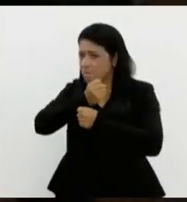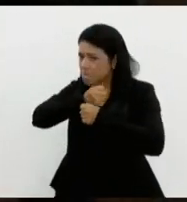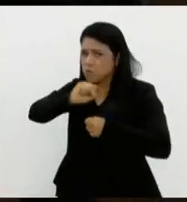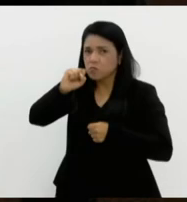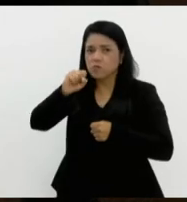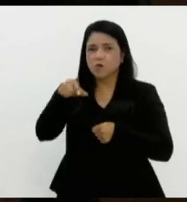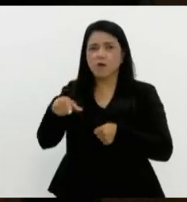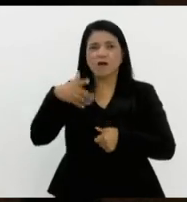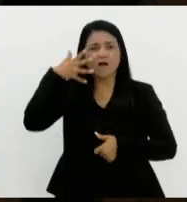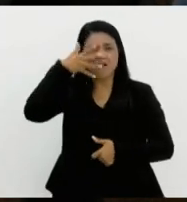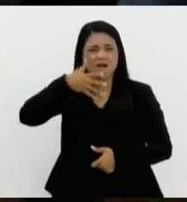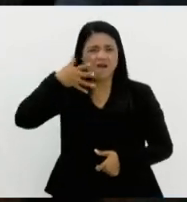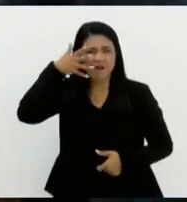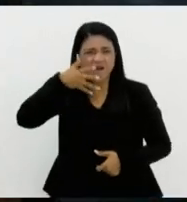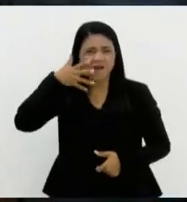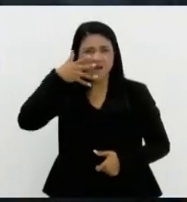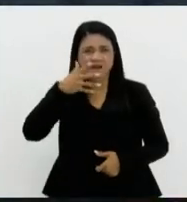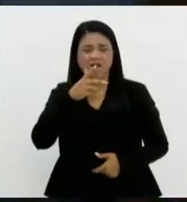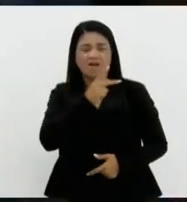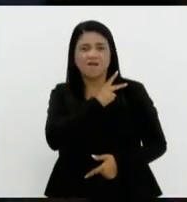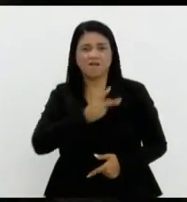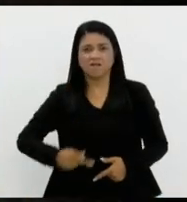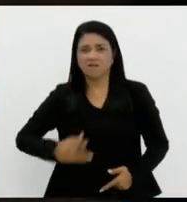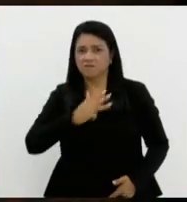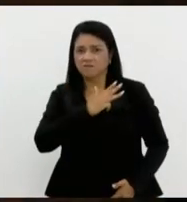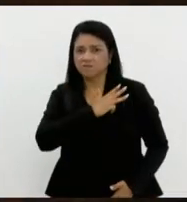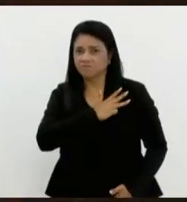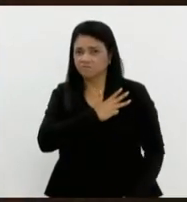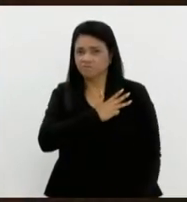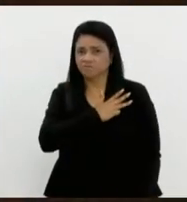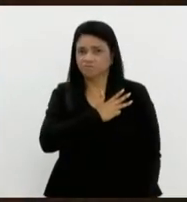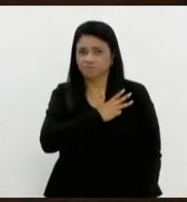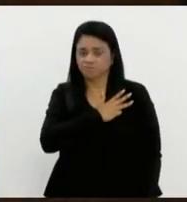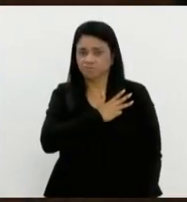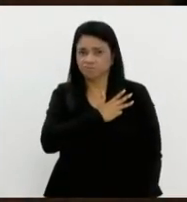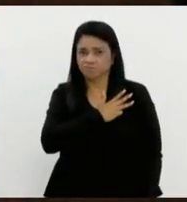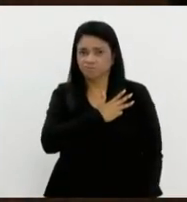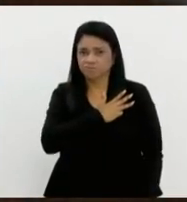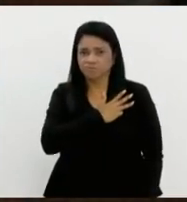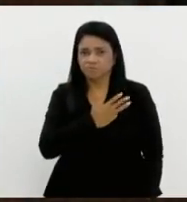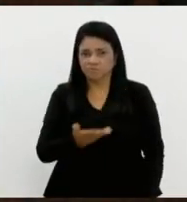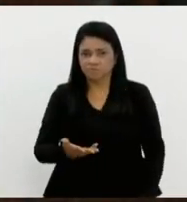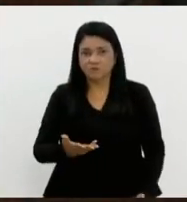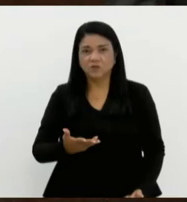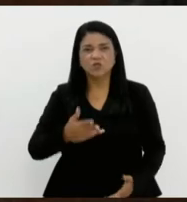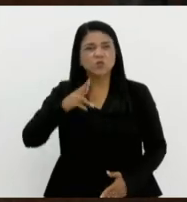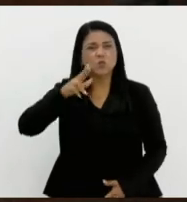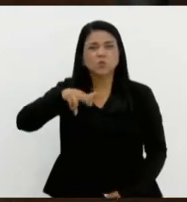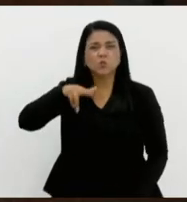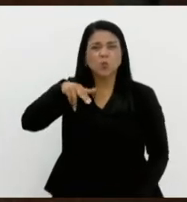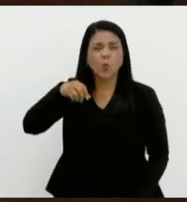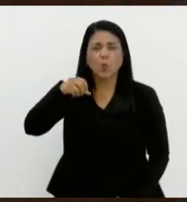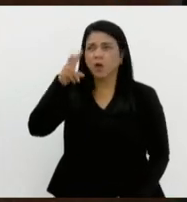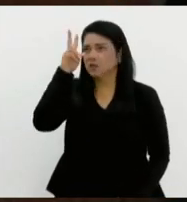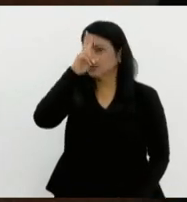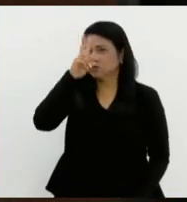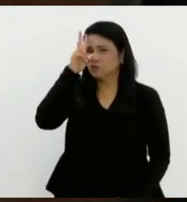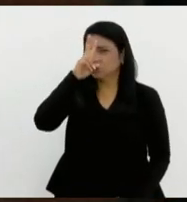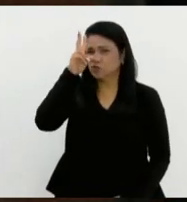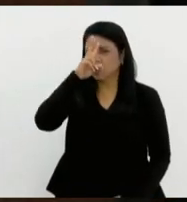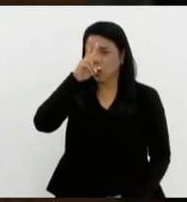inconsequente do presidente Lula, Nunca na história das